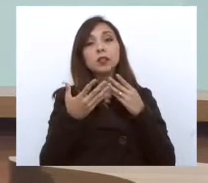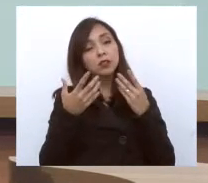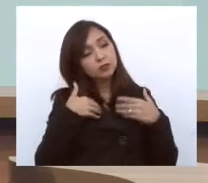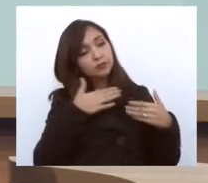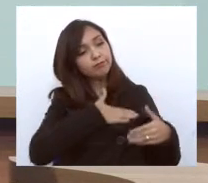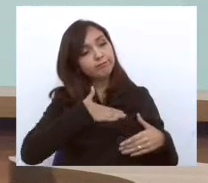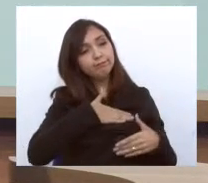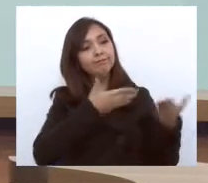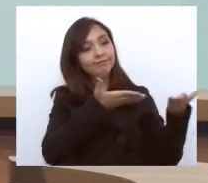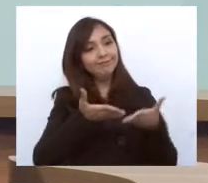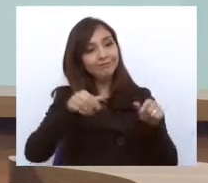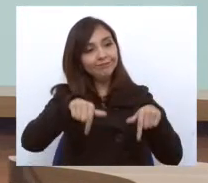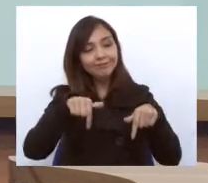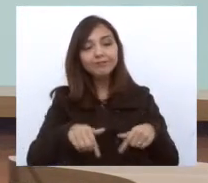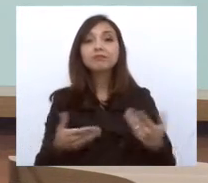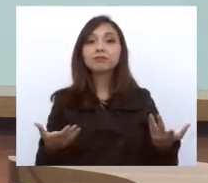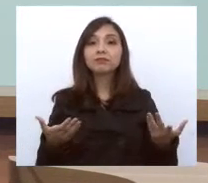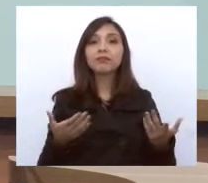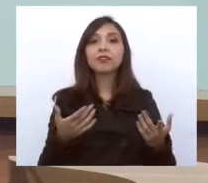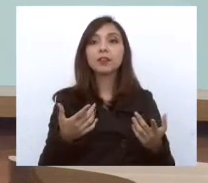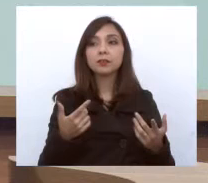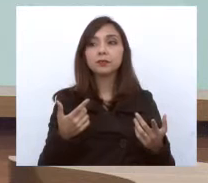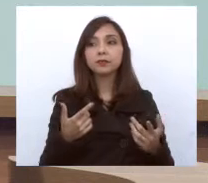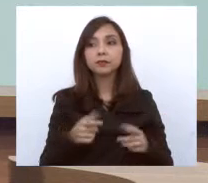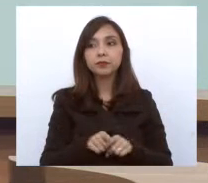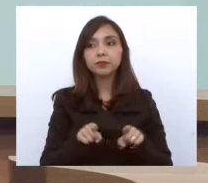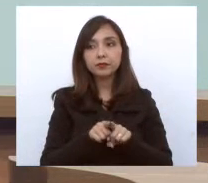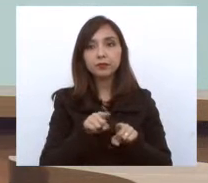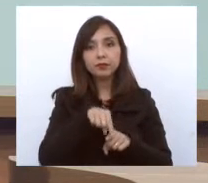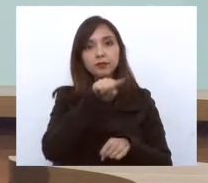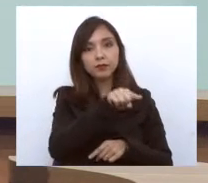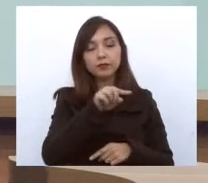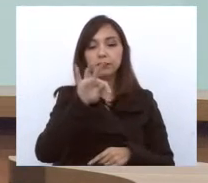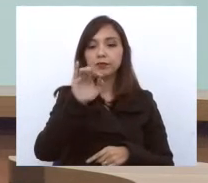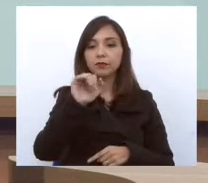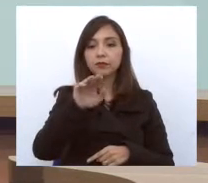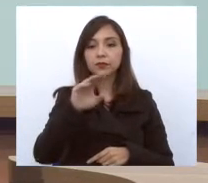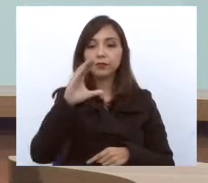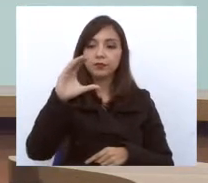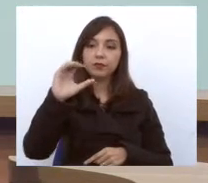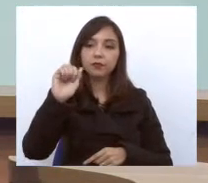tê-lo aqui. O senhor Adenes é conhecido como Tim Cabeleireiro.